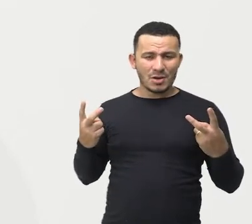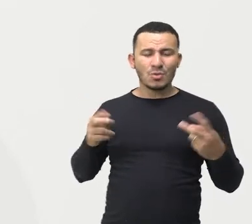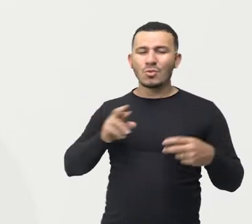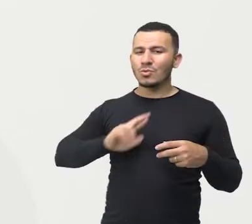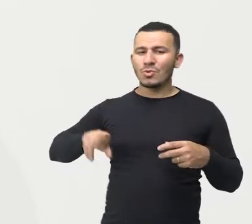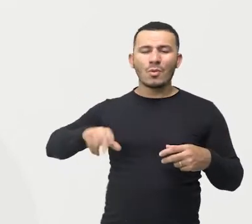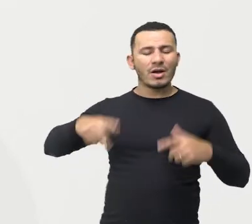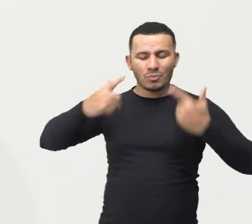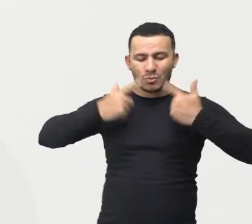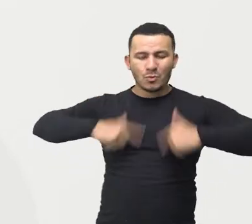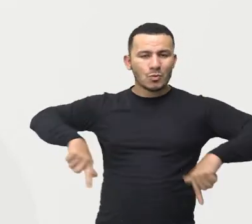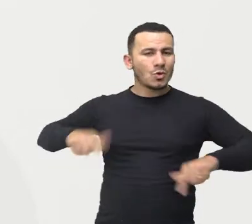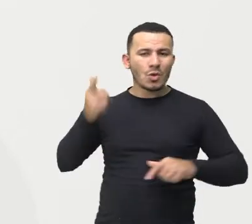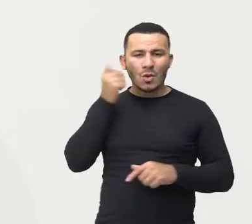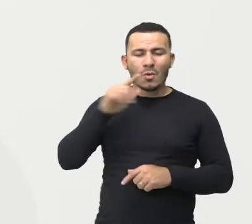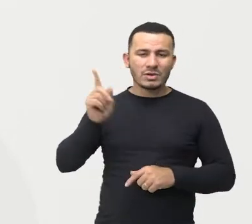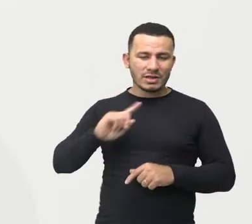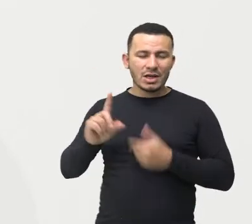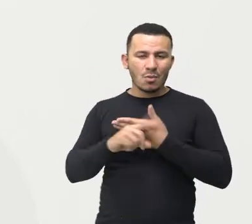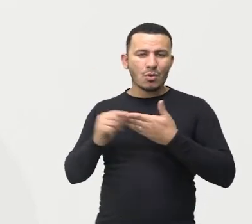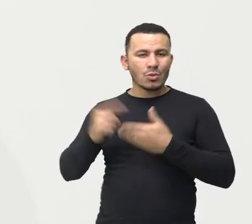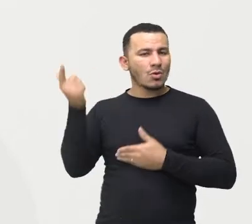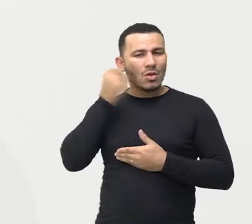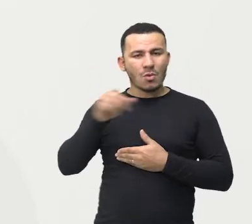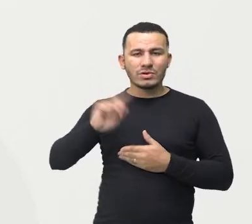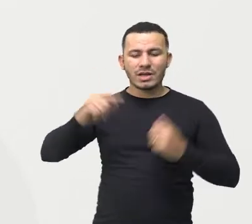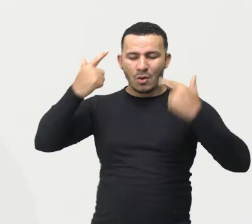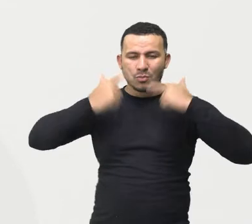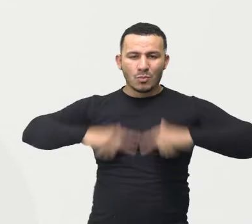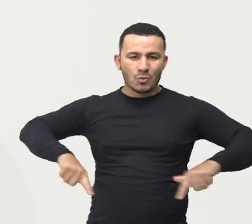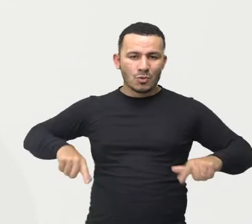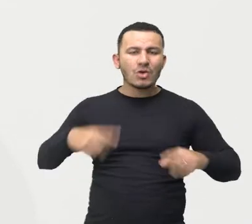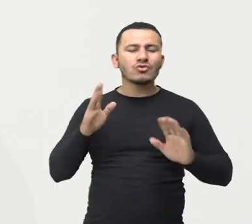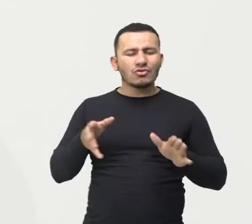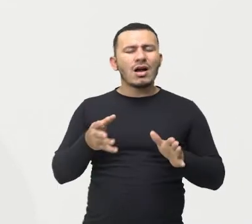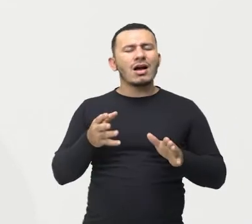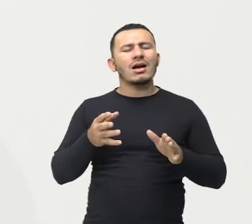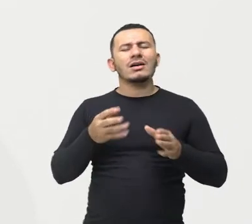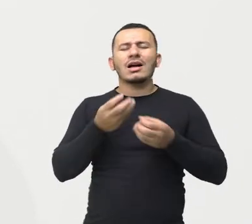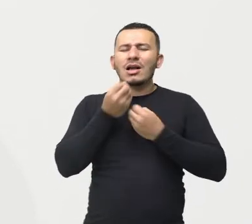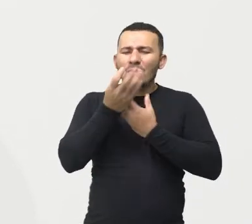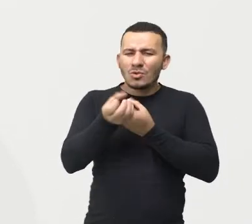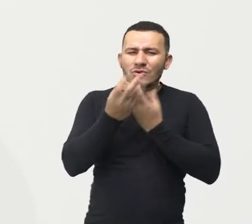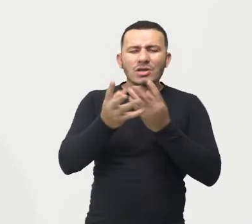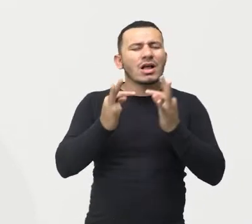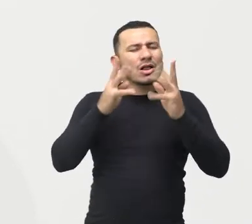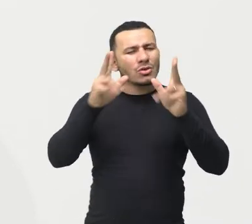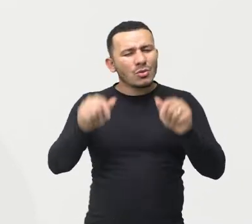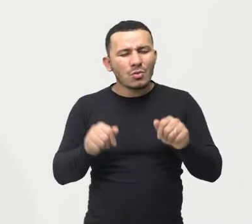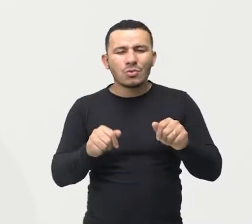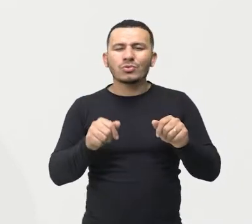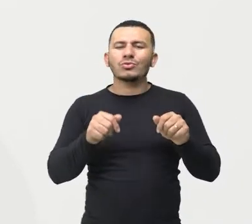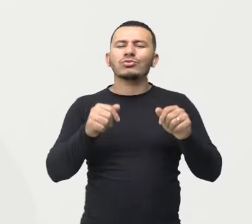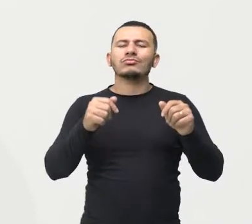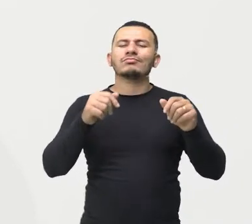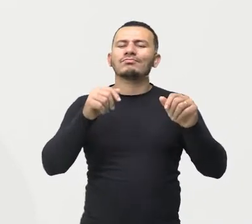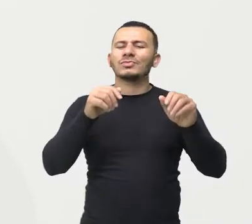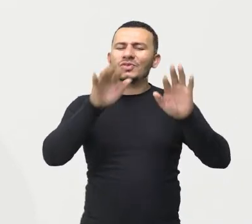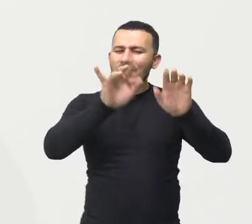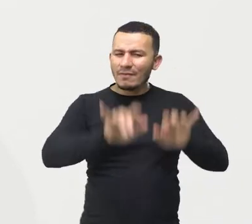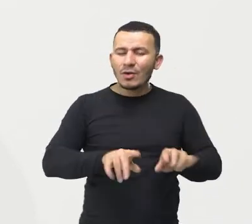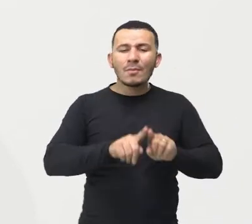não foi imparcial, ok? Apesar de apresentar todo o fato, ok? Em alguns momentos você pode perceber em